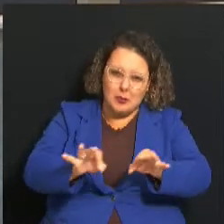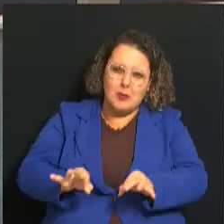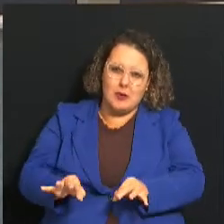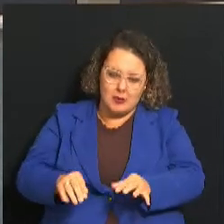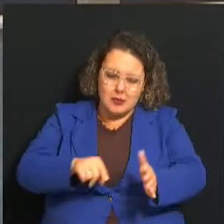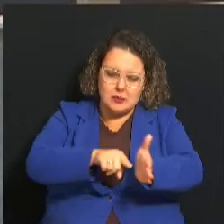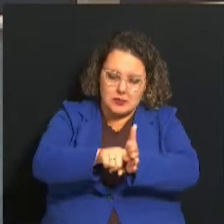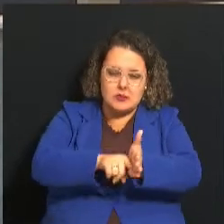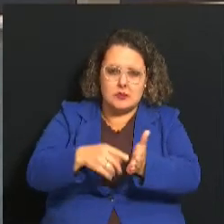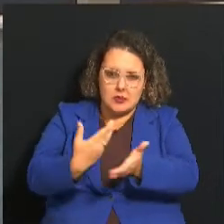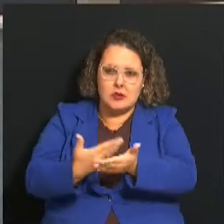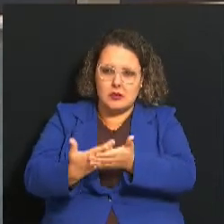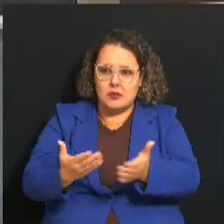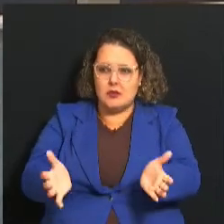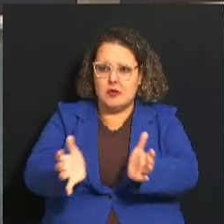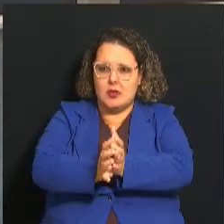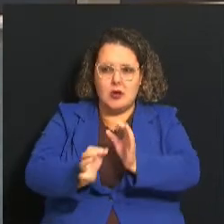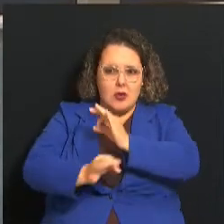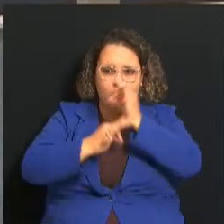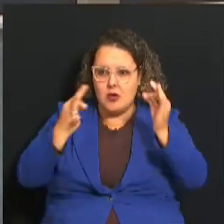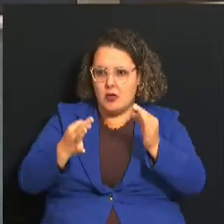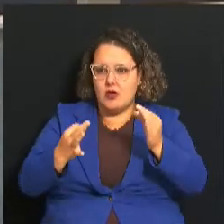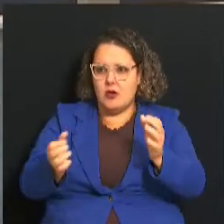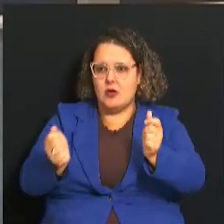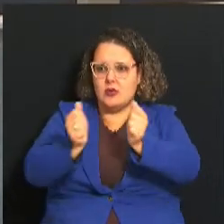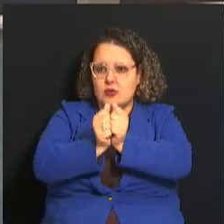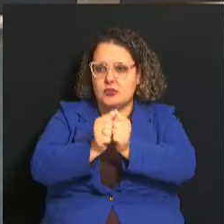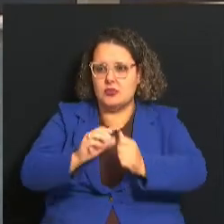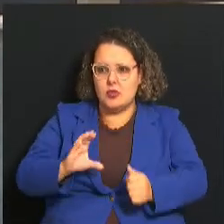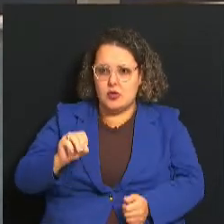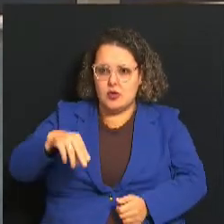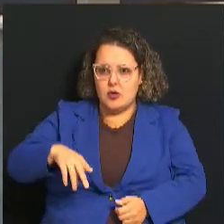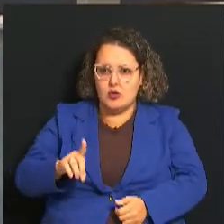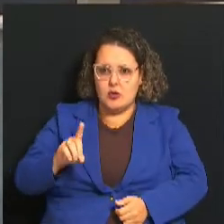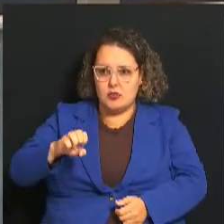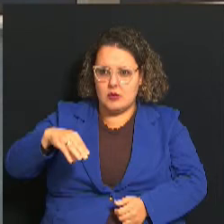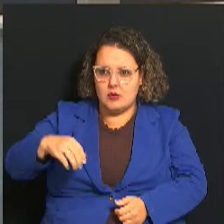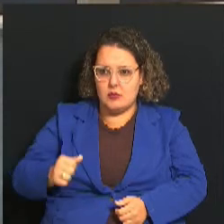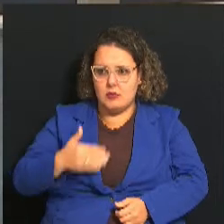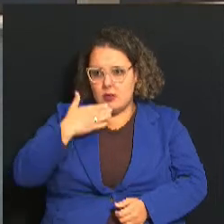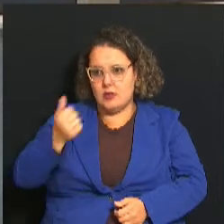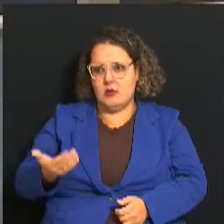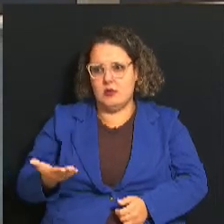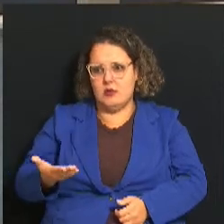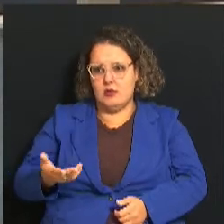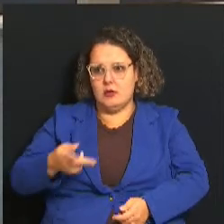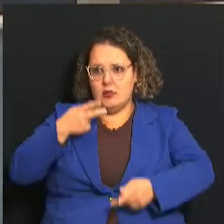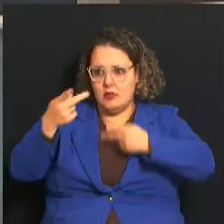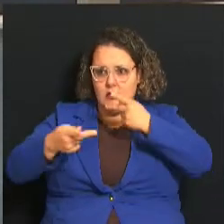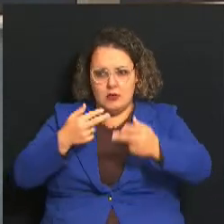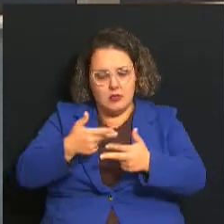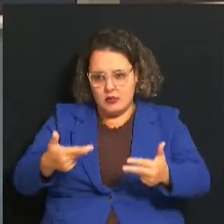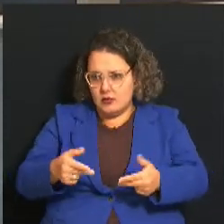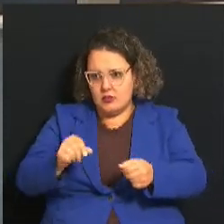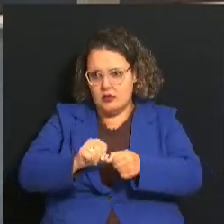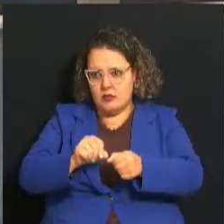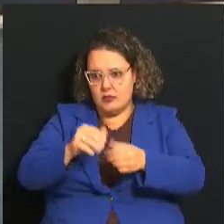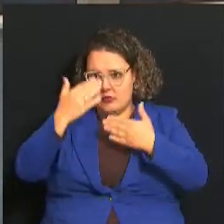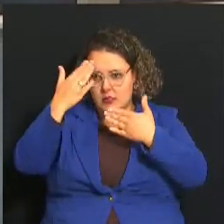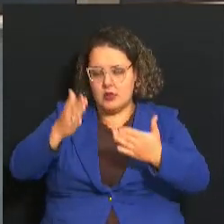Se tiver a comissão, ótimo. Se tiver junto com o CONDEMA, melhor ainda. Mas não vamos ficar falando coisa que a gente não vai fazer. Tá? Obrigada.